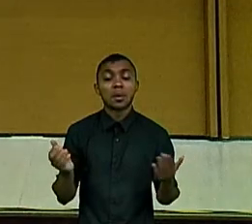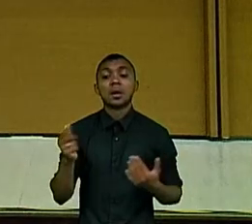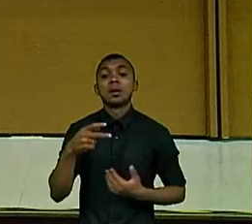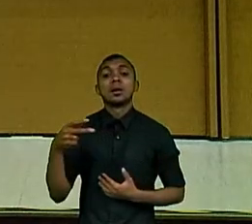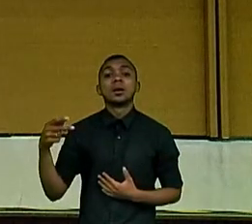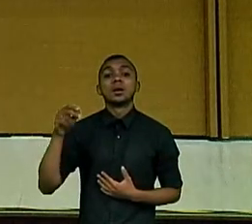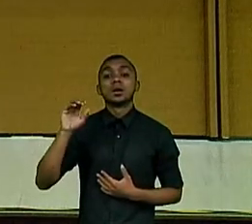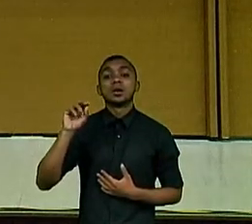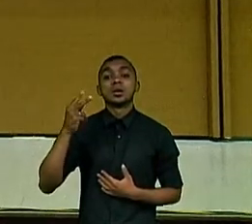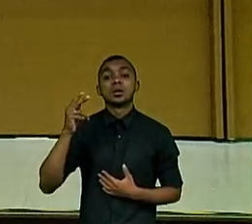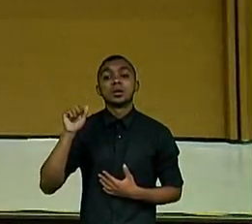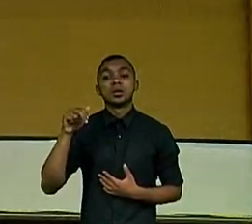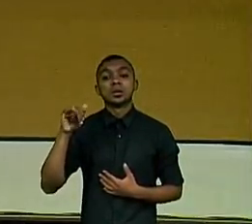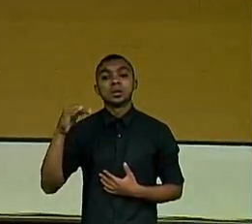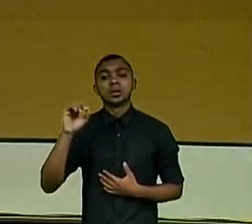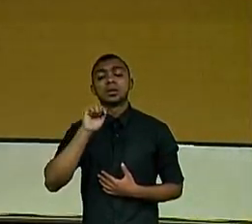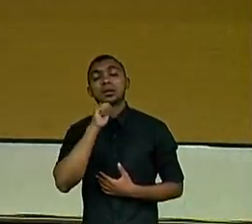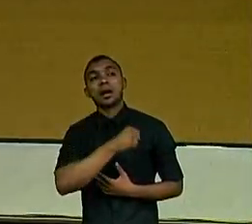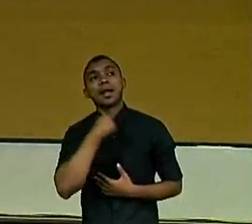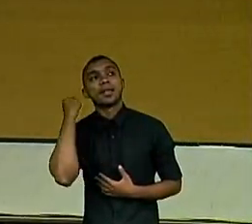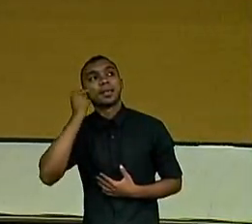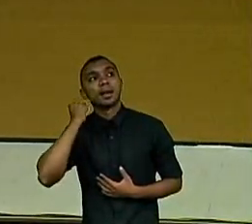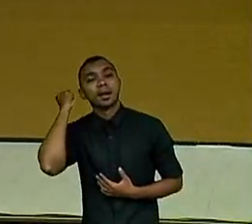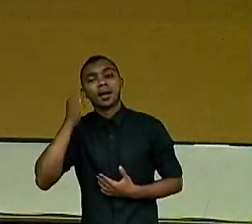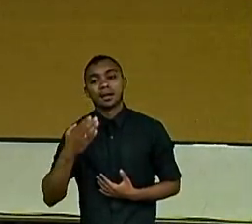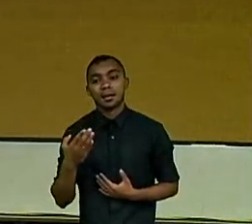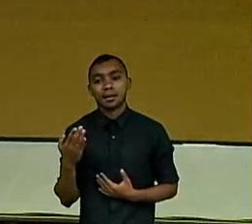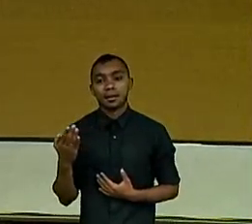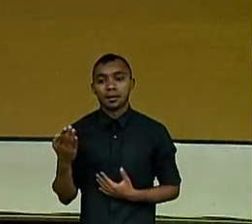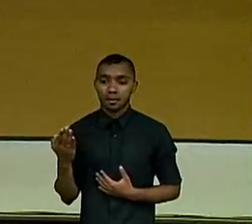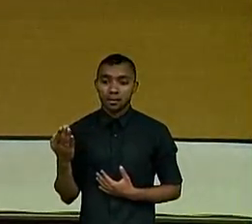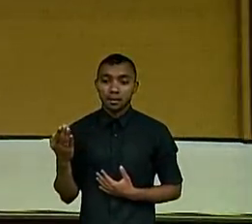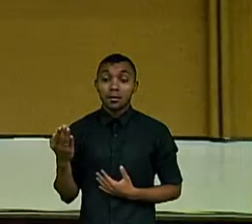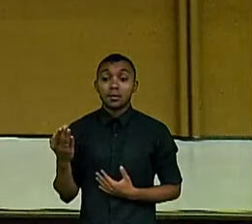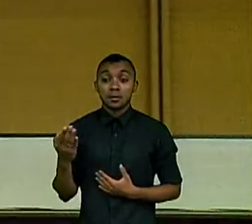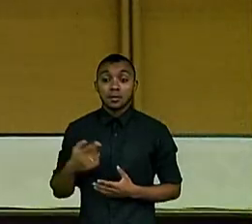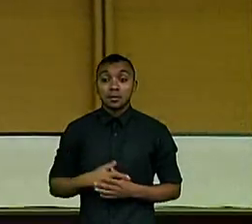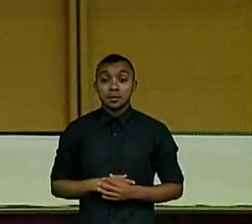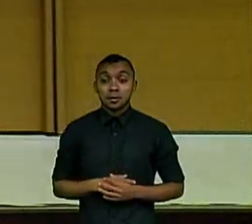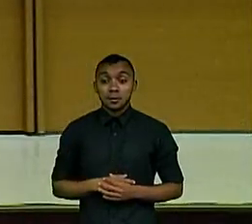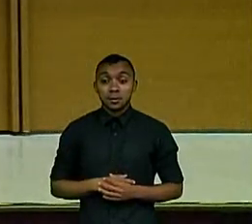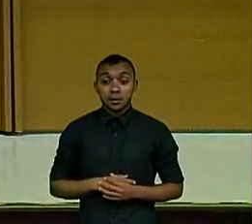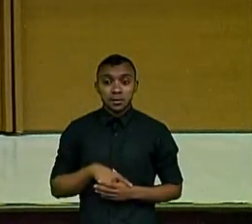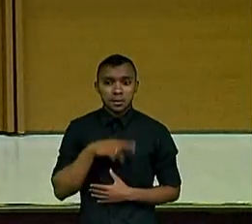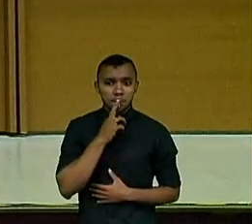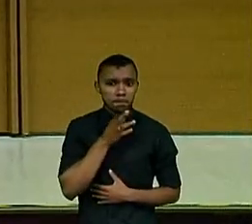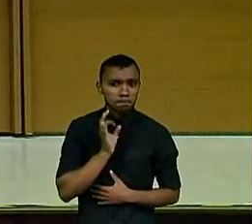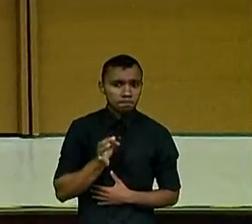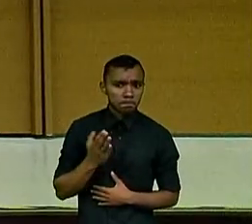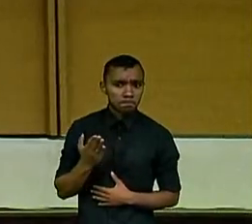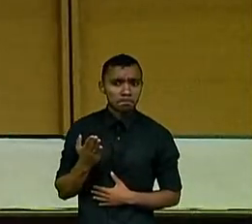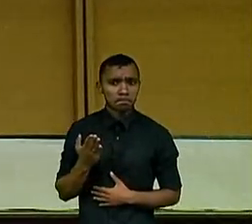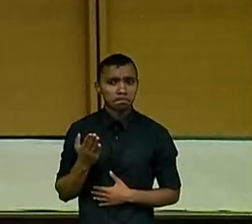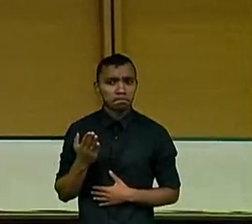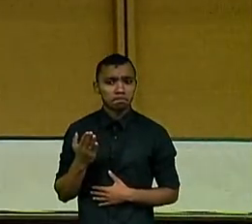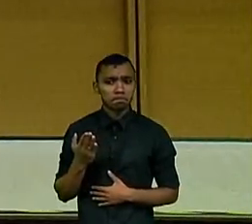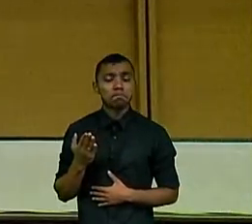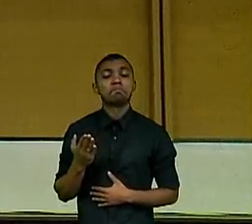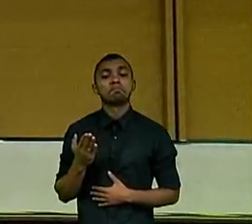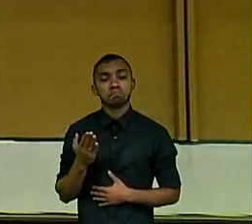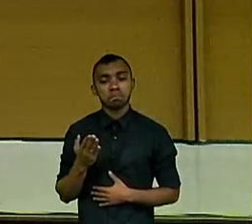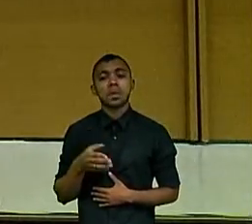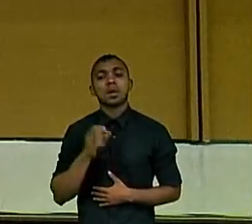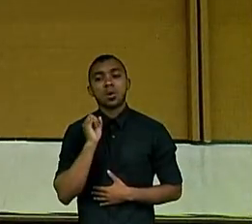é um doidinho né Eita era acertou pronto uma banda de um texto da metade